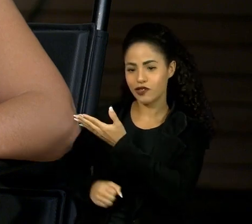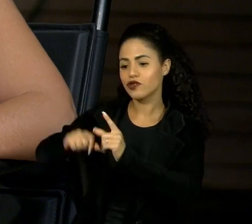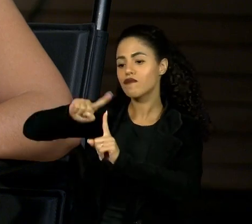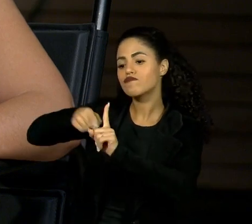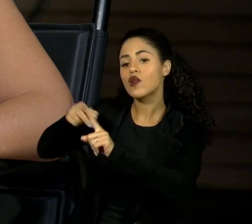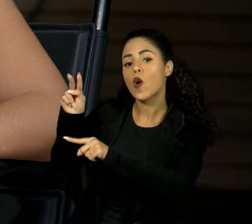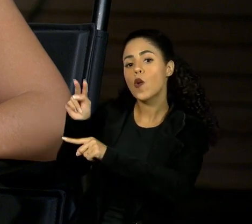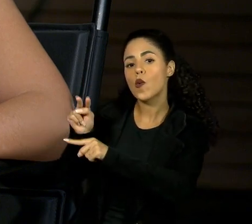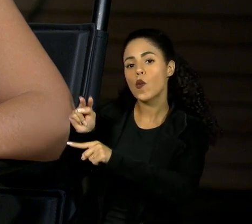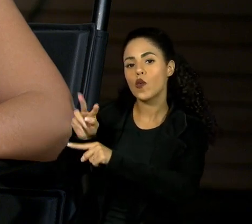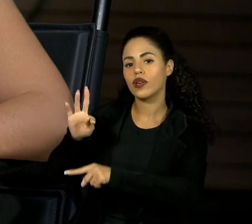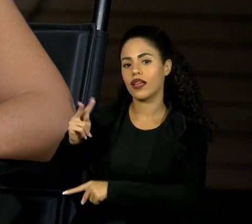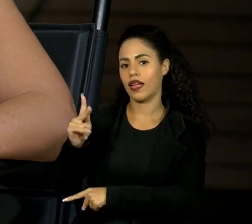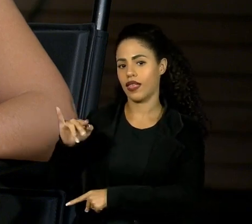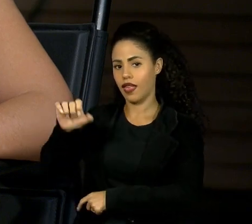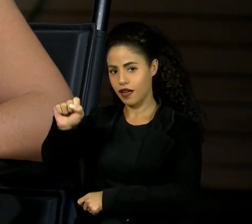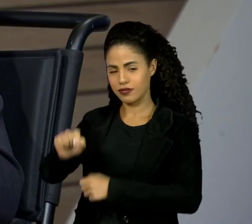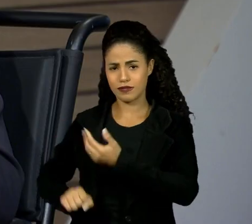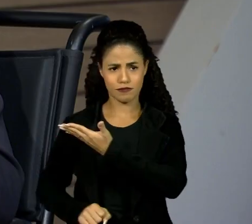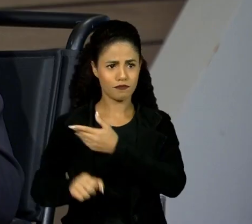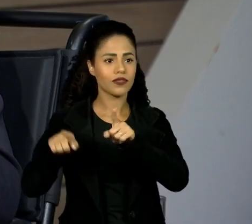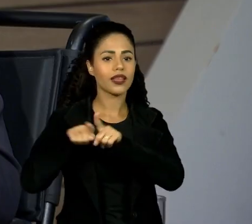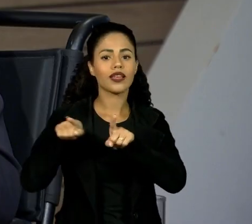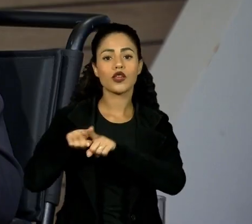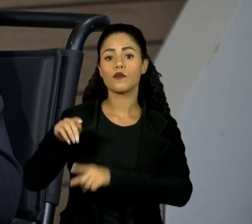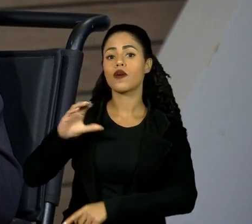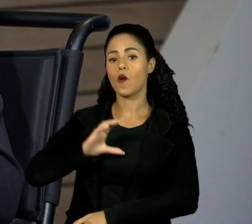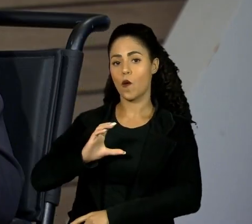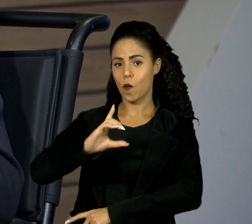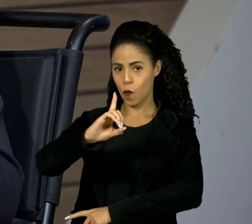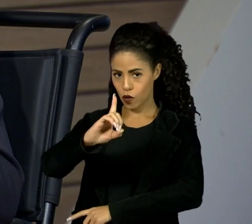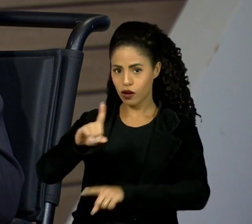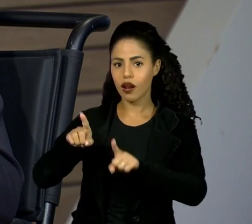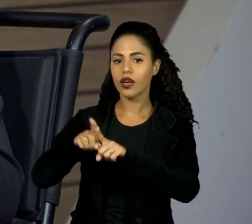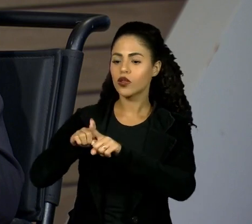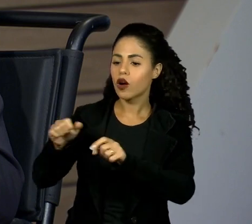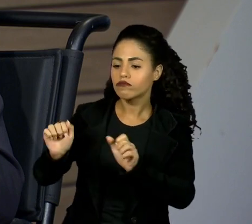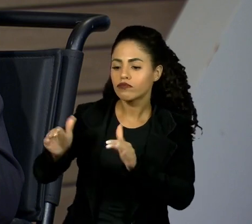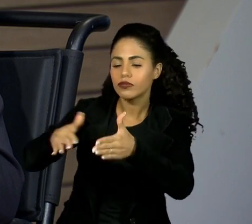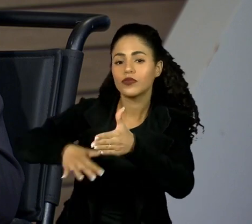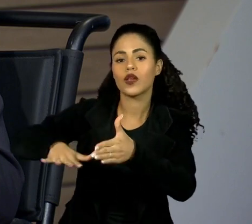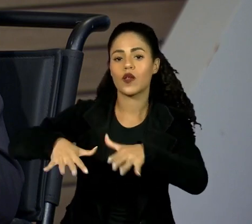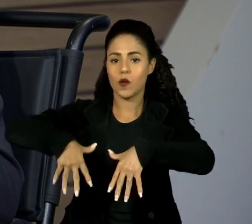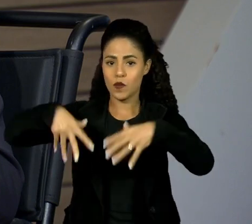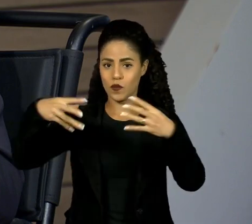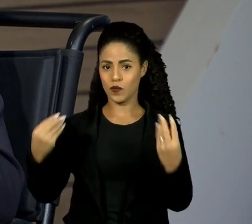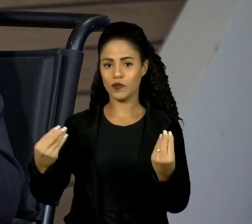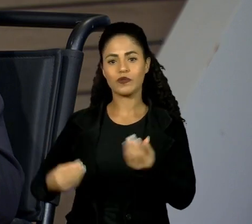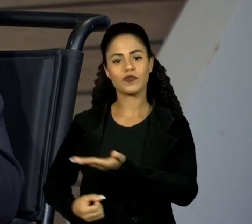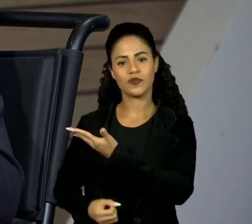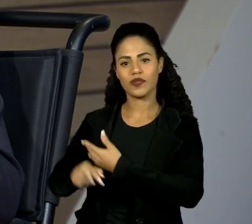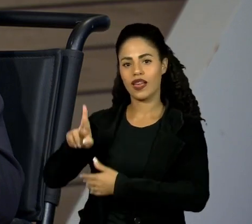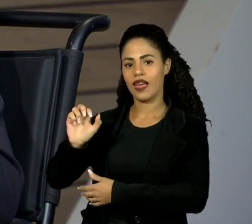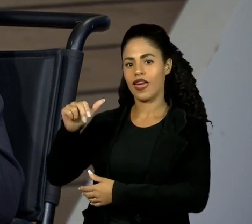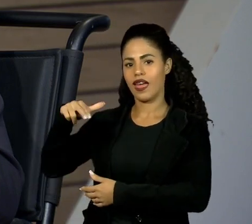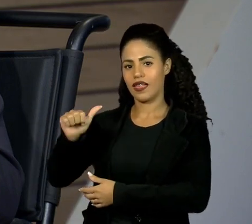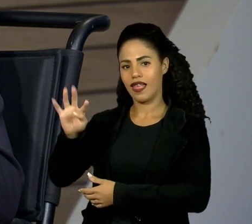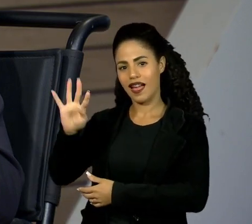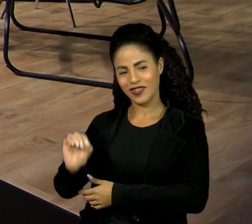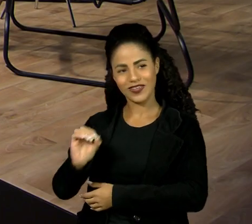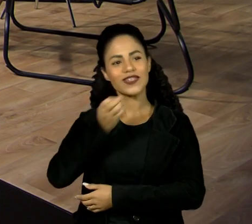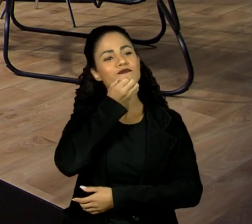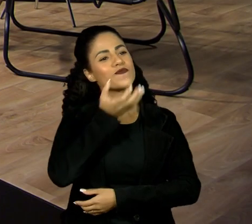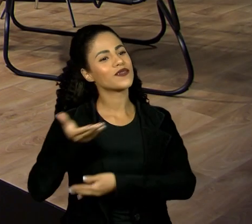doutora Thaís Domingues, e o coordenador do setor de reprodução humana da Unifesp, o doutor Renato Fraieta. Sejam